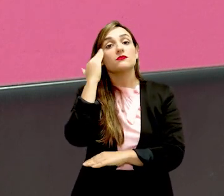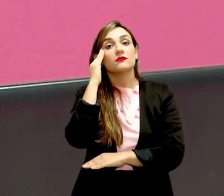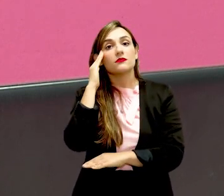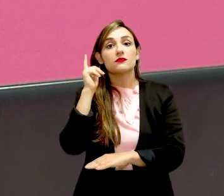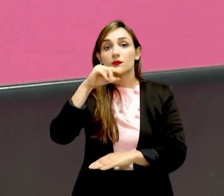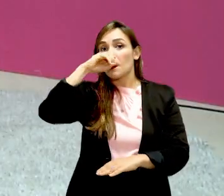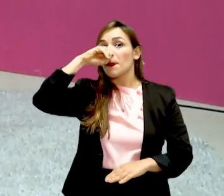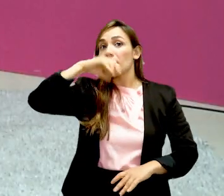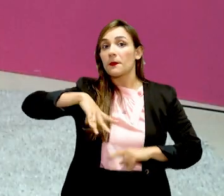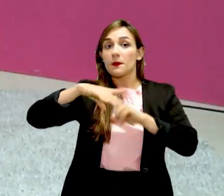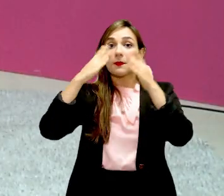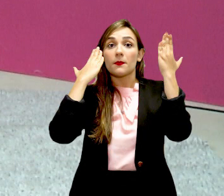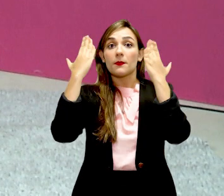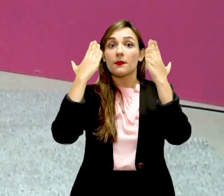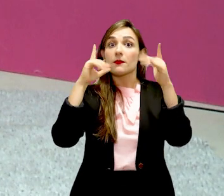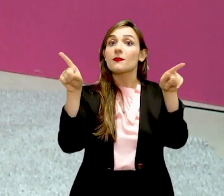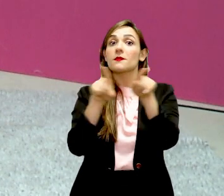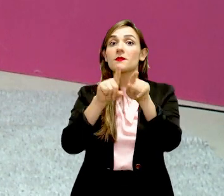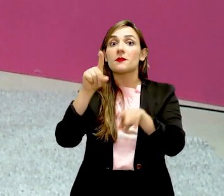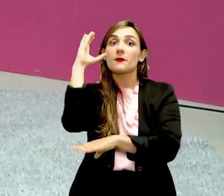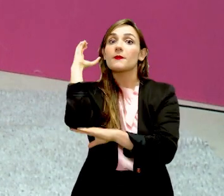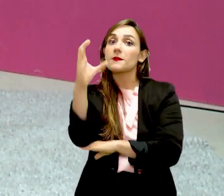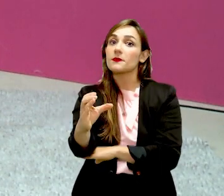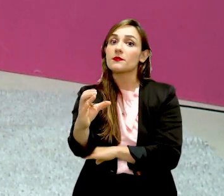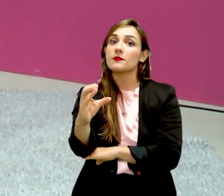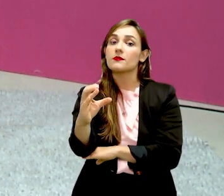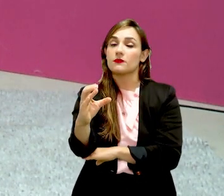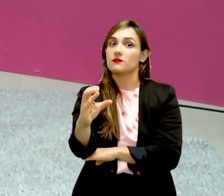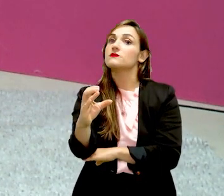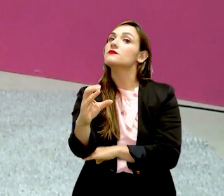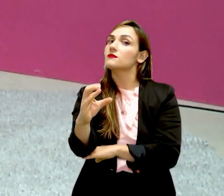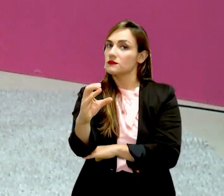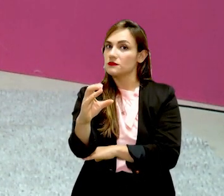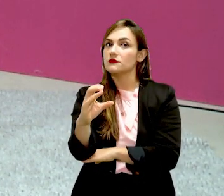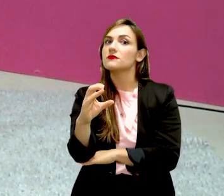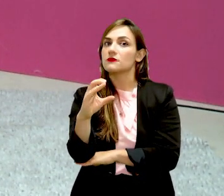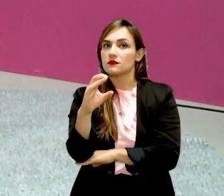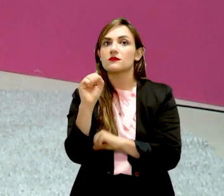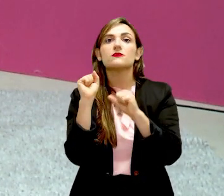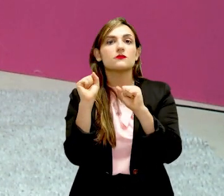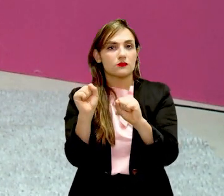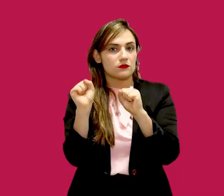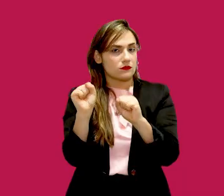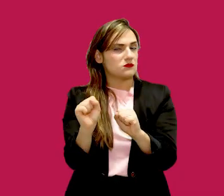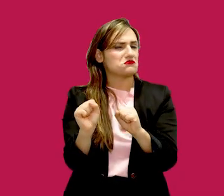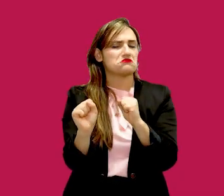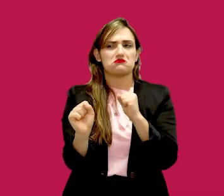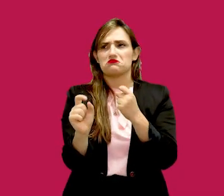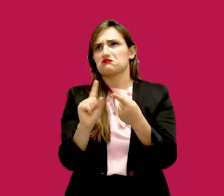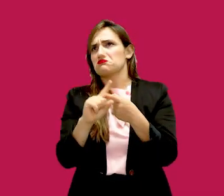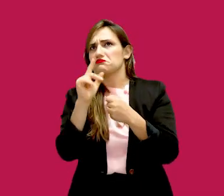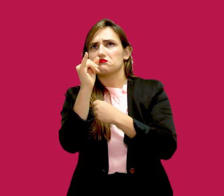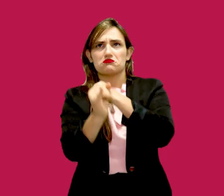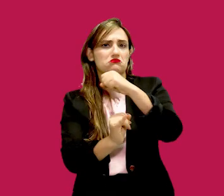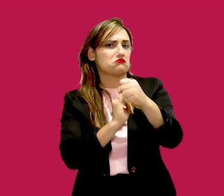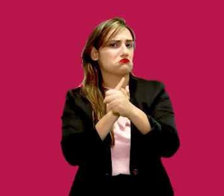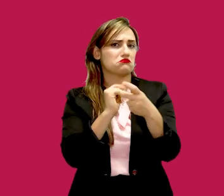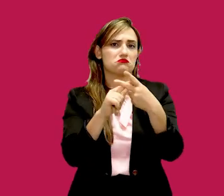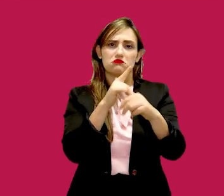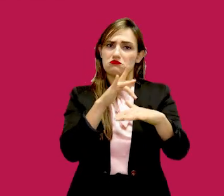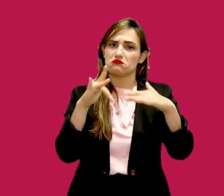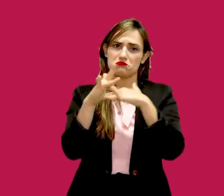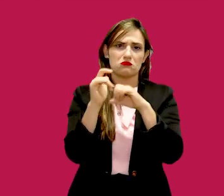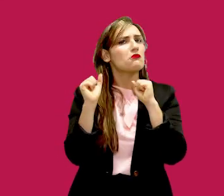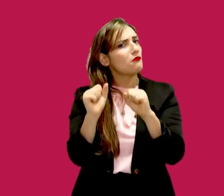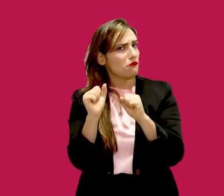também é crime, uma vez que ela pode ser cometida aí, via internet, via redes sociais. Sim, é